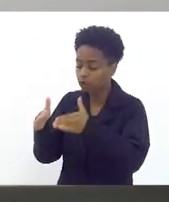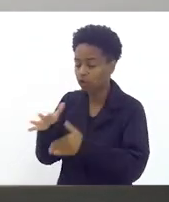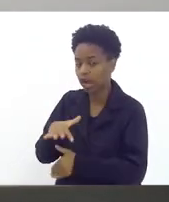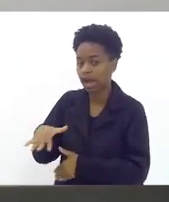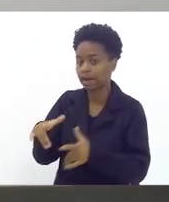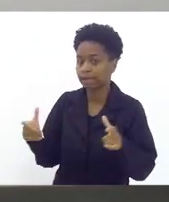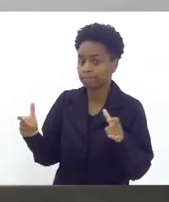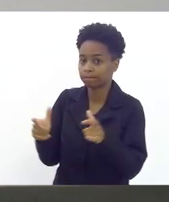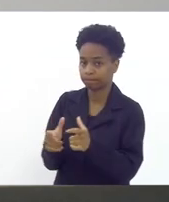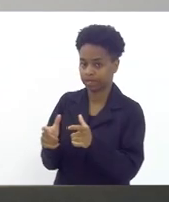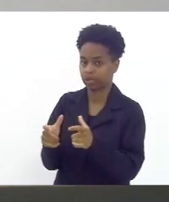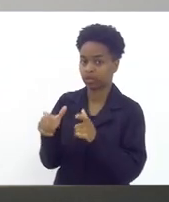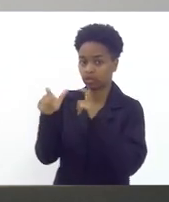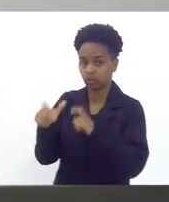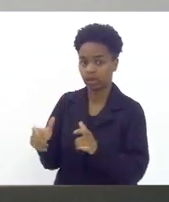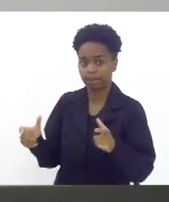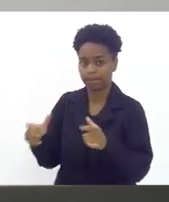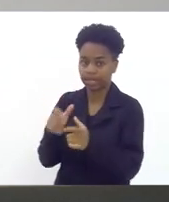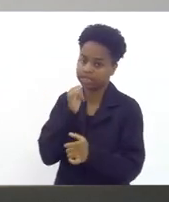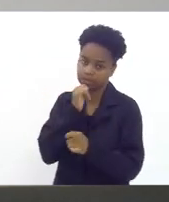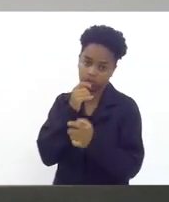execute a restauração